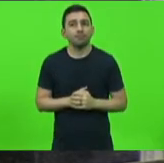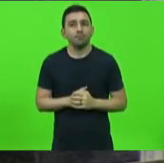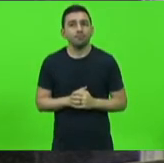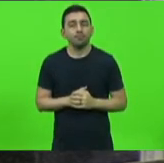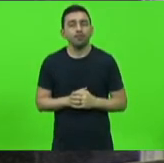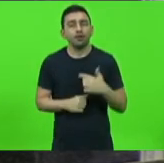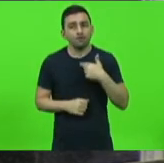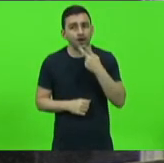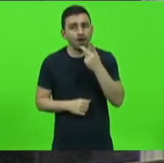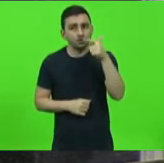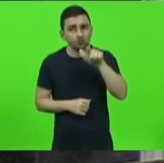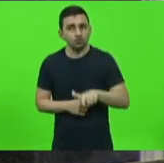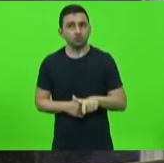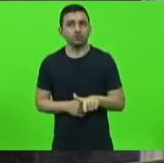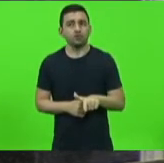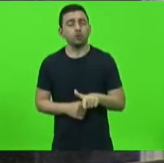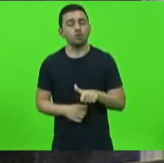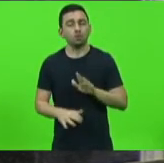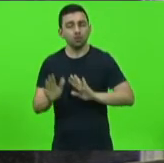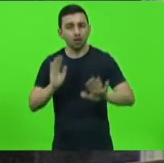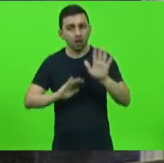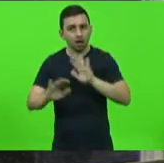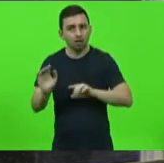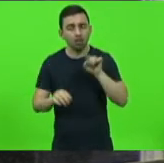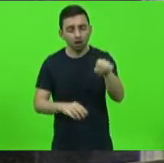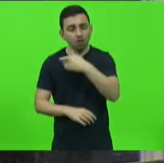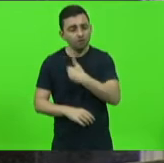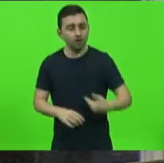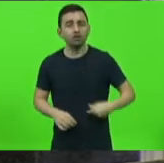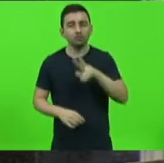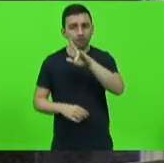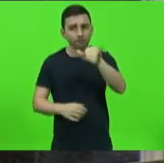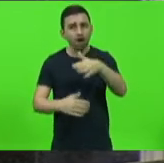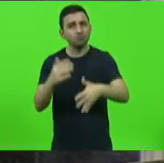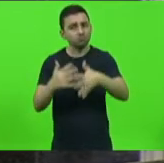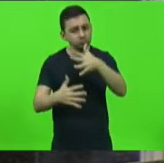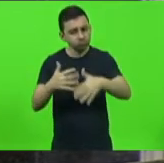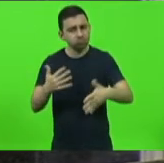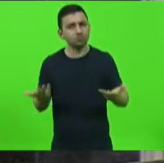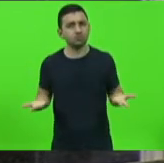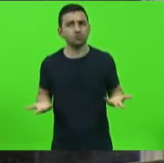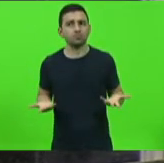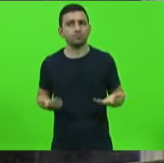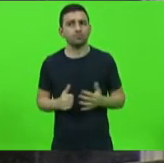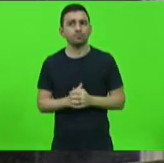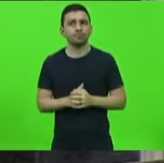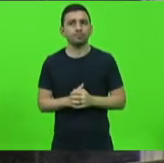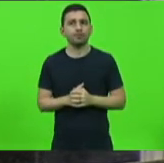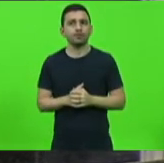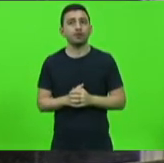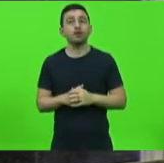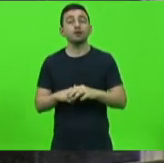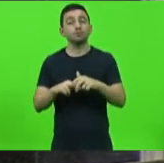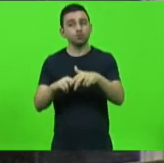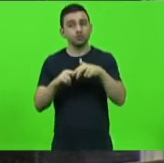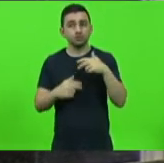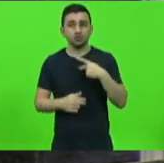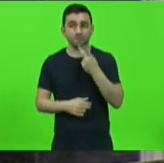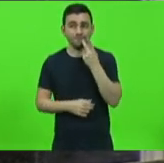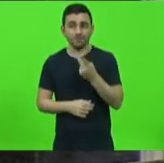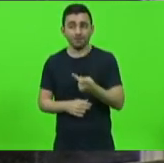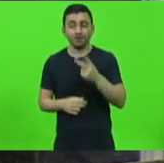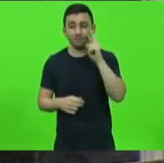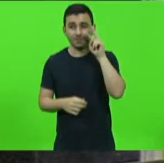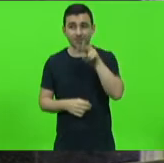Repito, nós temos que cuidar para o governo não se atrapalhar. Por isso que, quando eu vejo